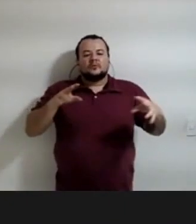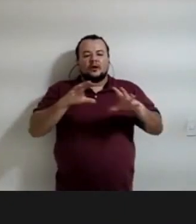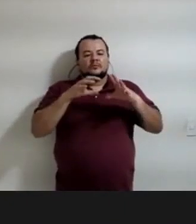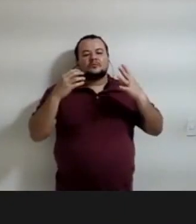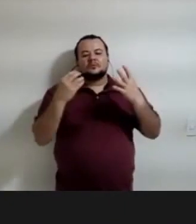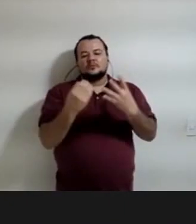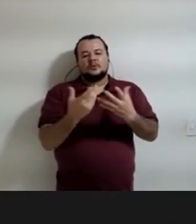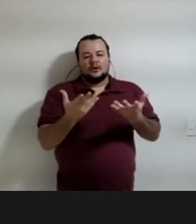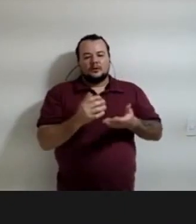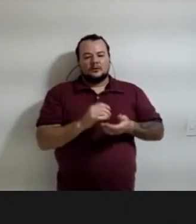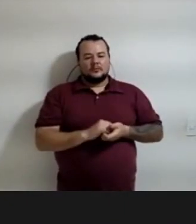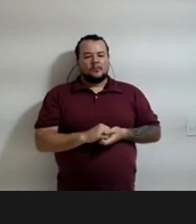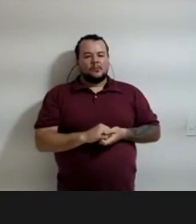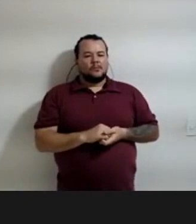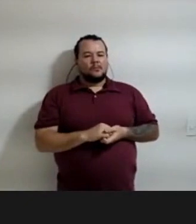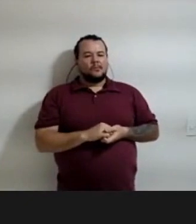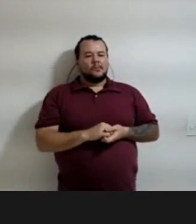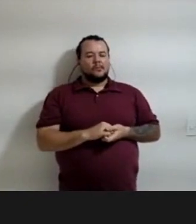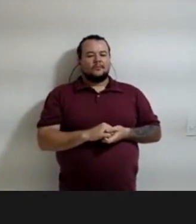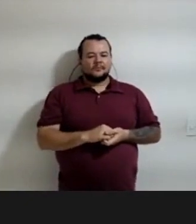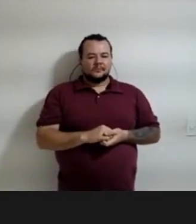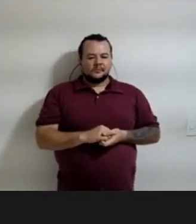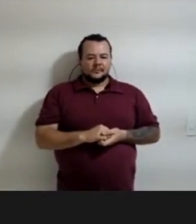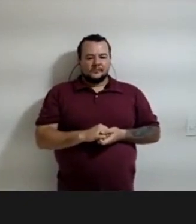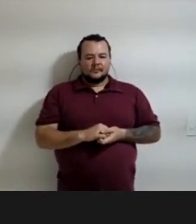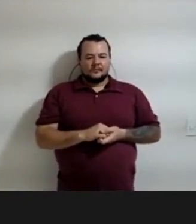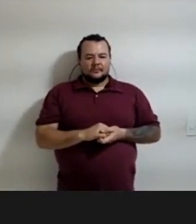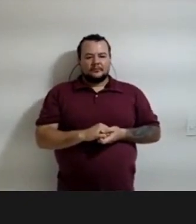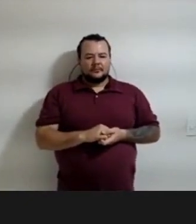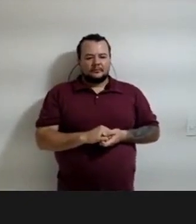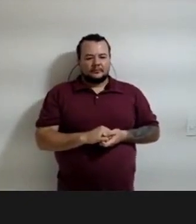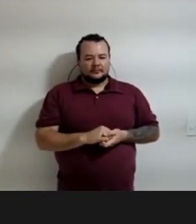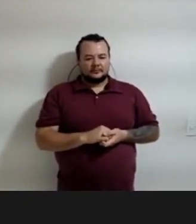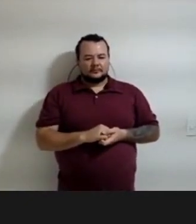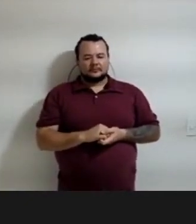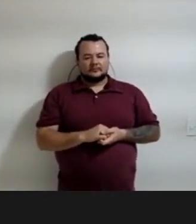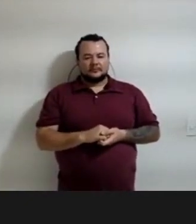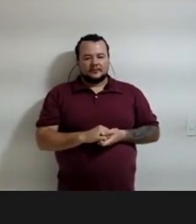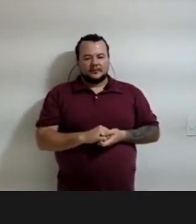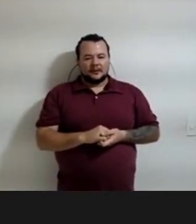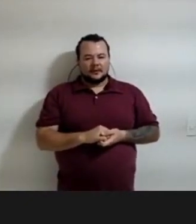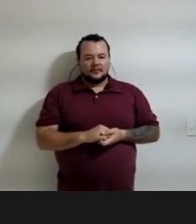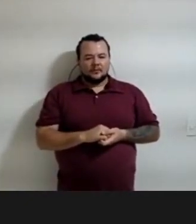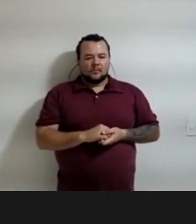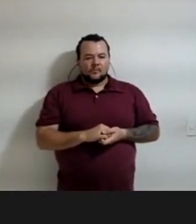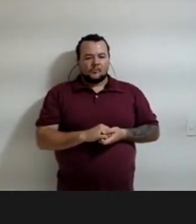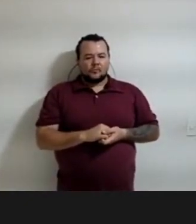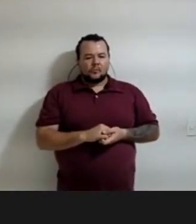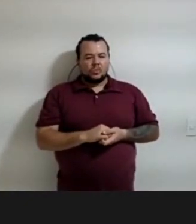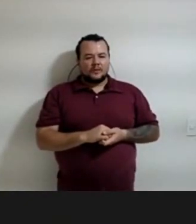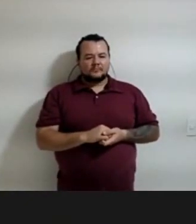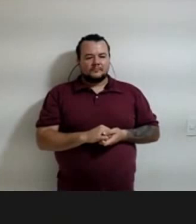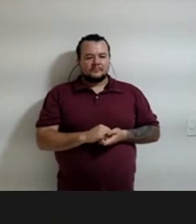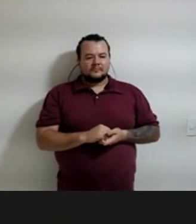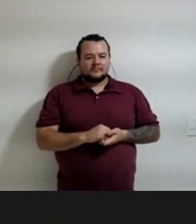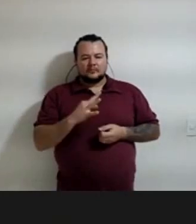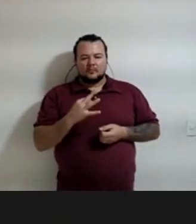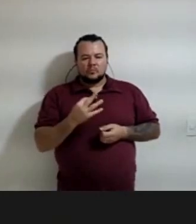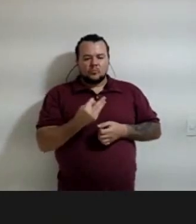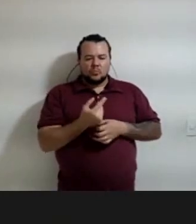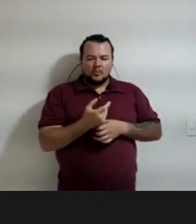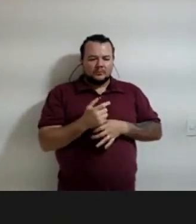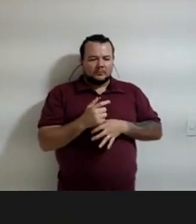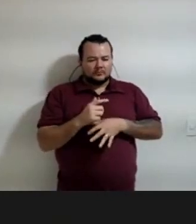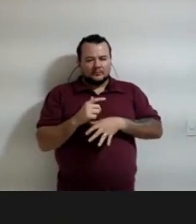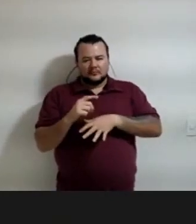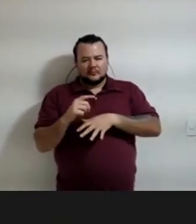esses e a todos os demais que não coube ou não foi possível nomear